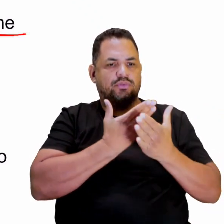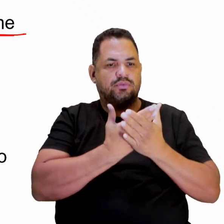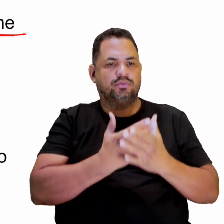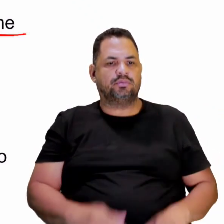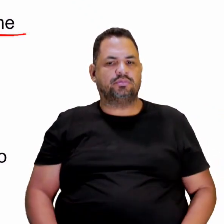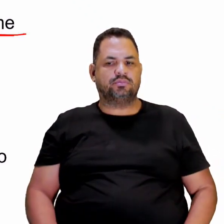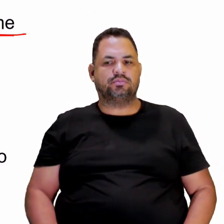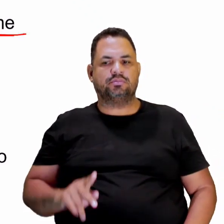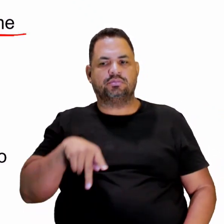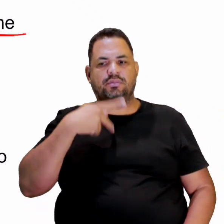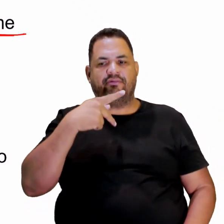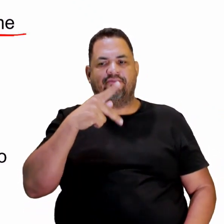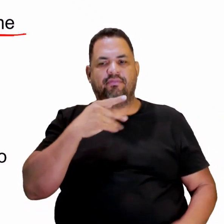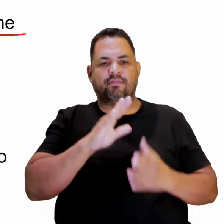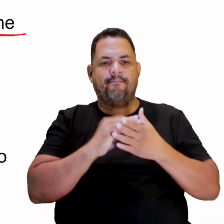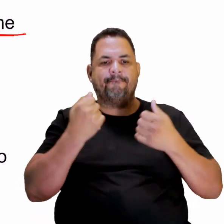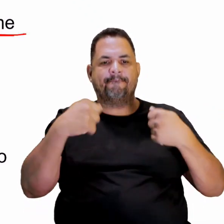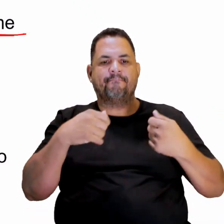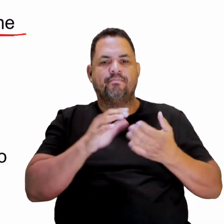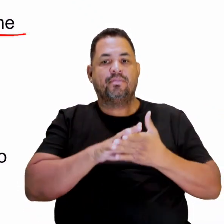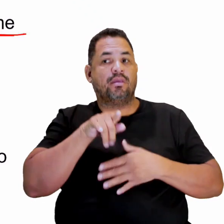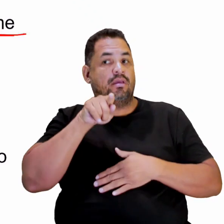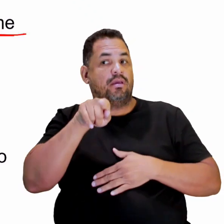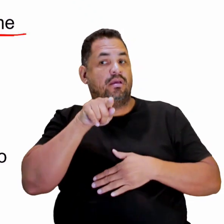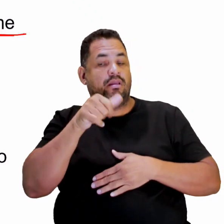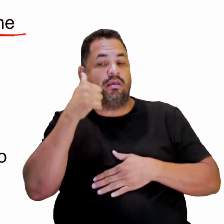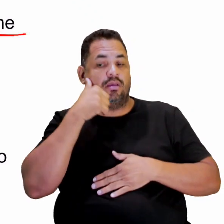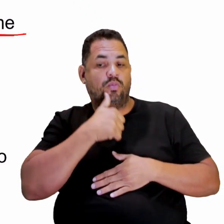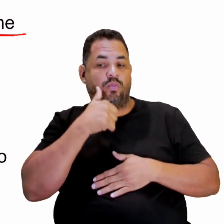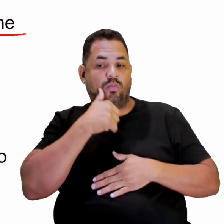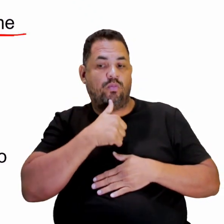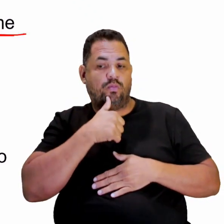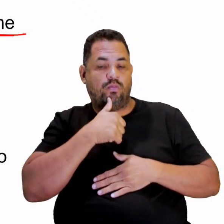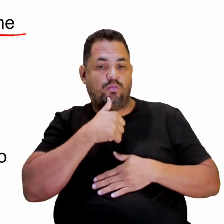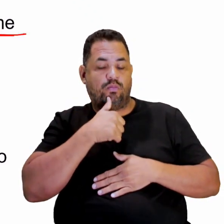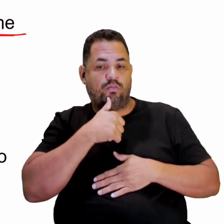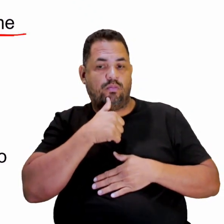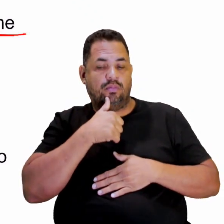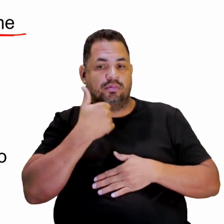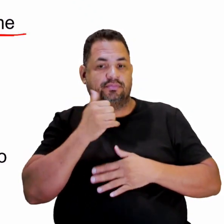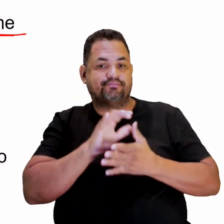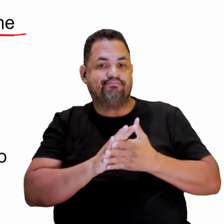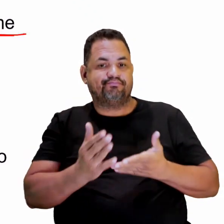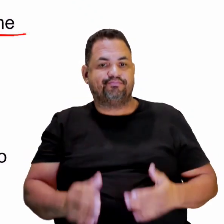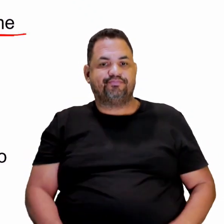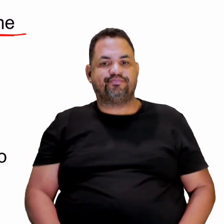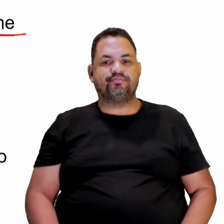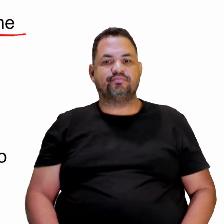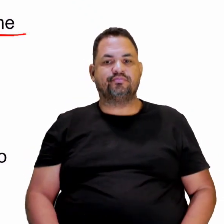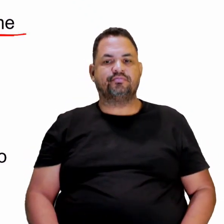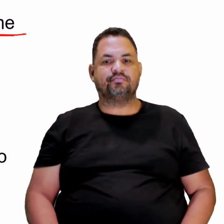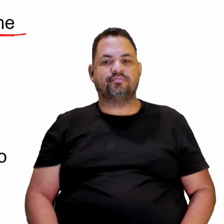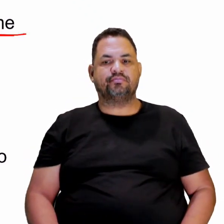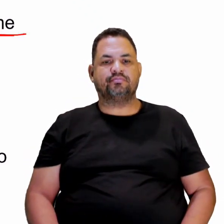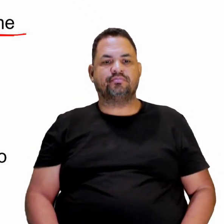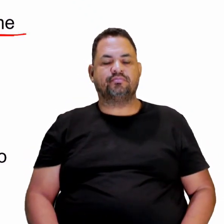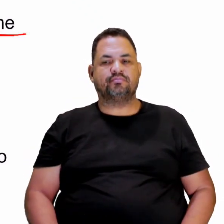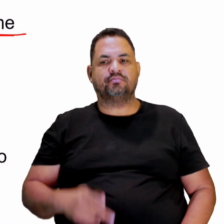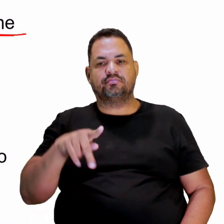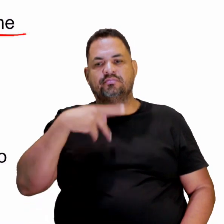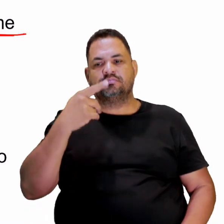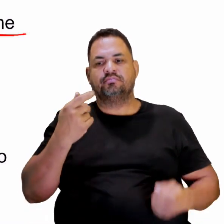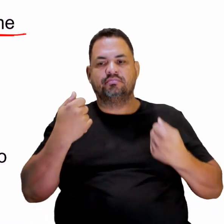De questão de posse. Aquela garota whose brother sits next to me at school, porque eu estou